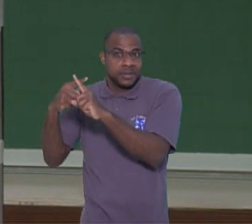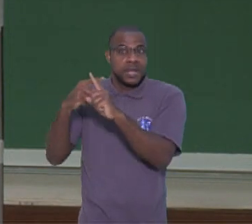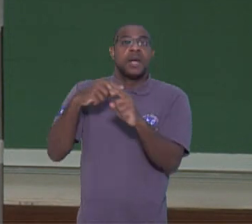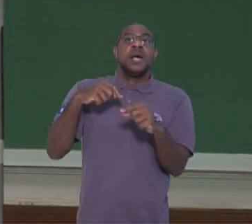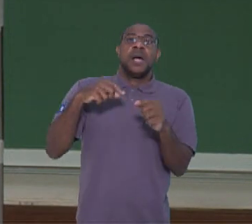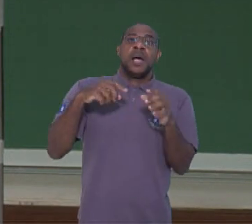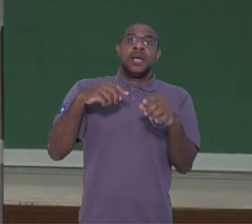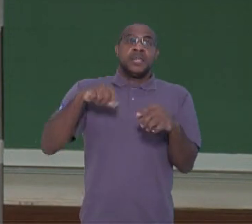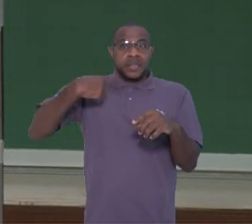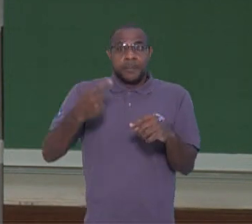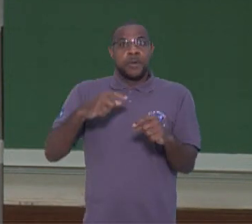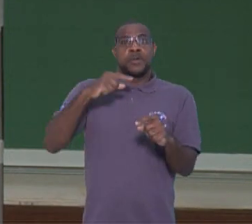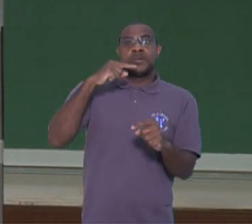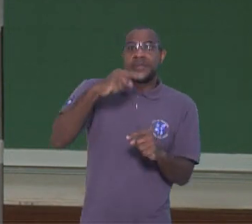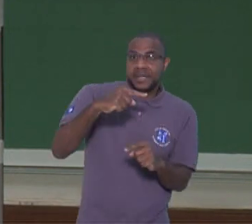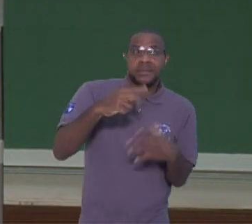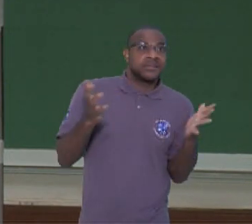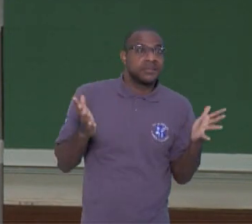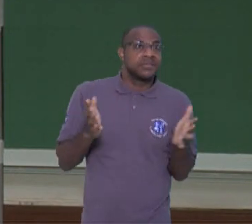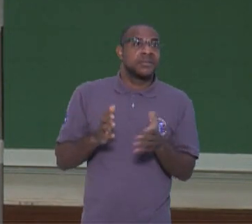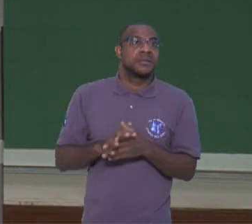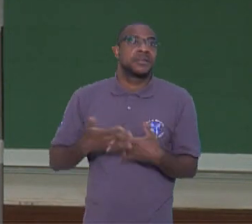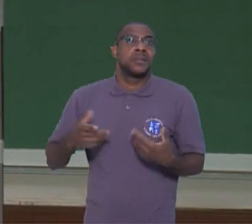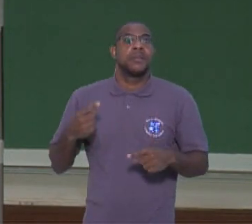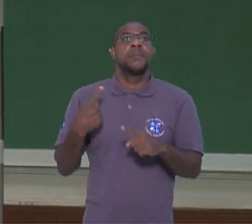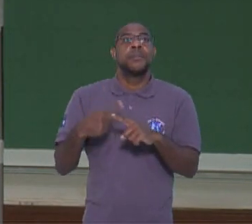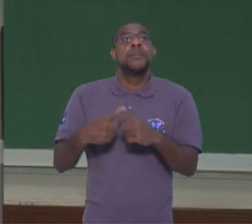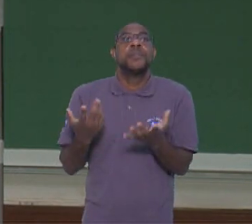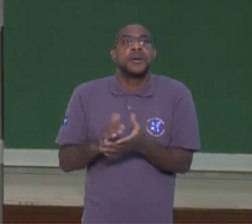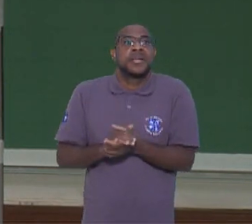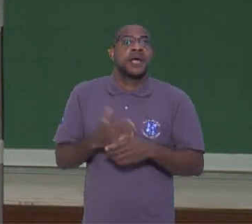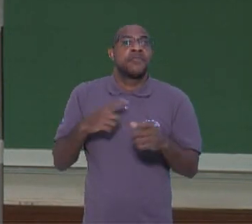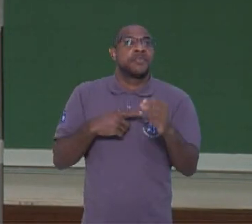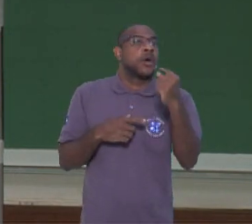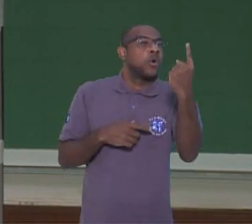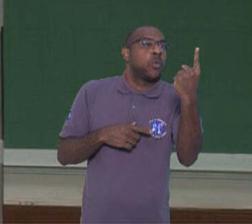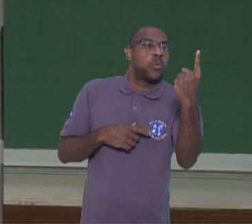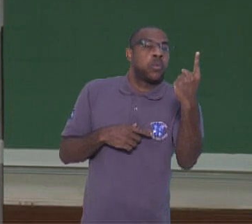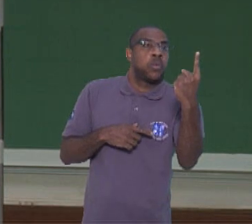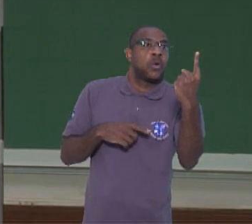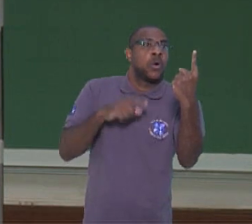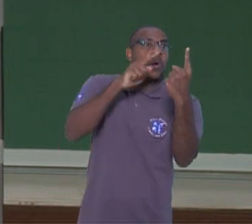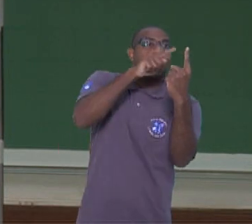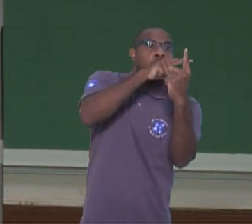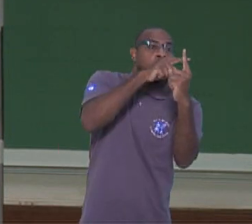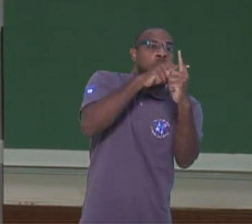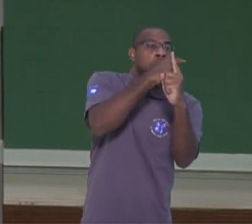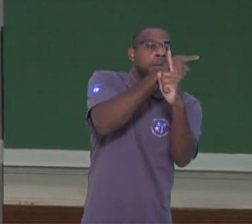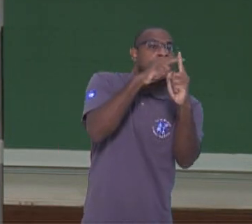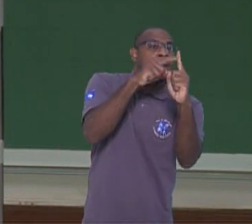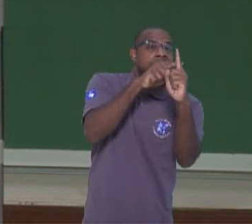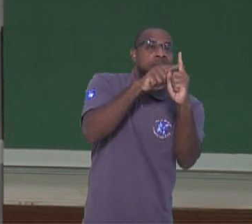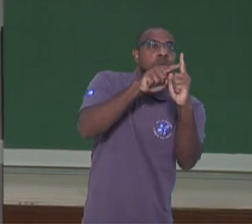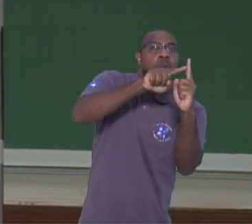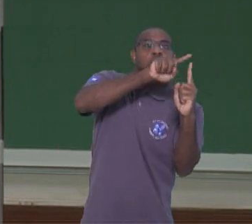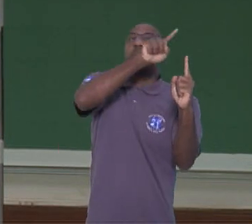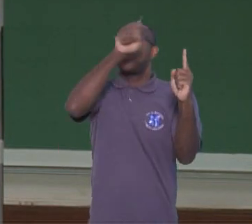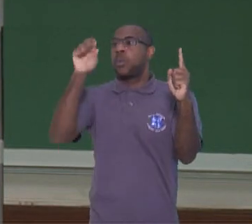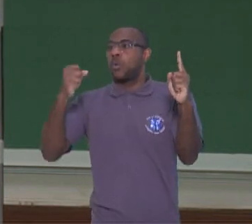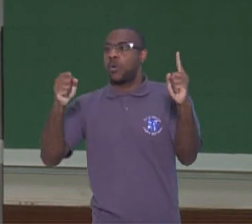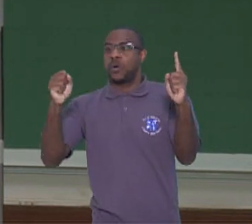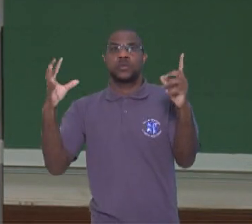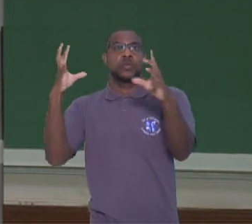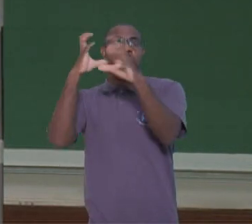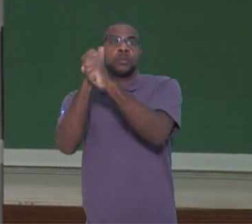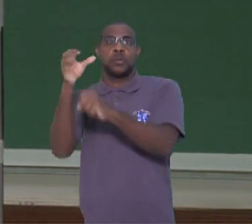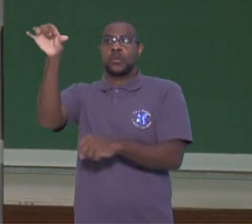nosso caso, 1 e 8, deu 9. Tira, daí no caso, retira, subtração, menos 6, deu igual a 0.